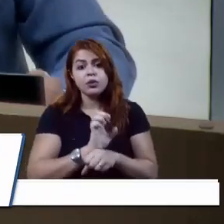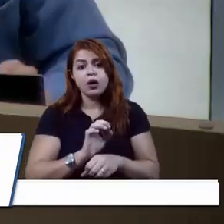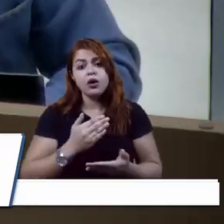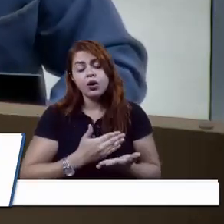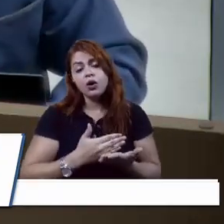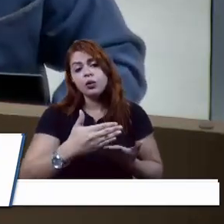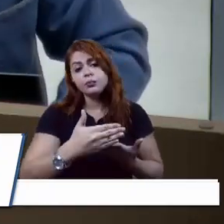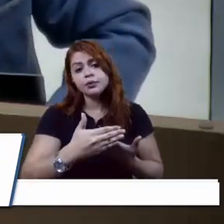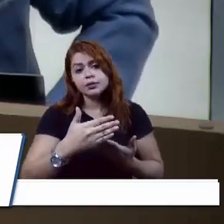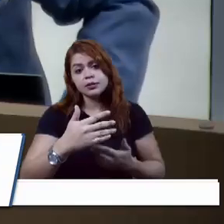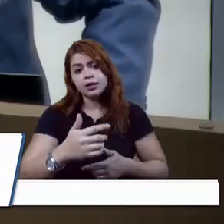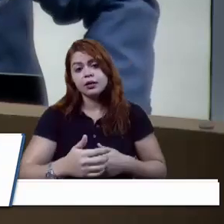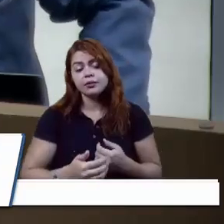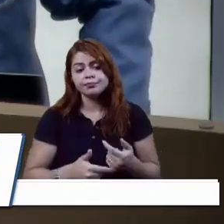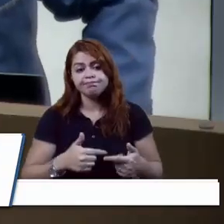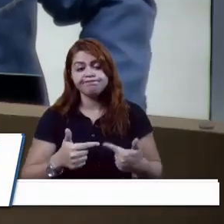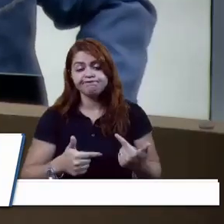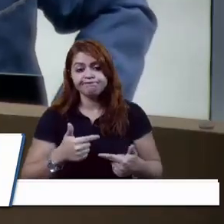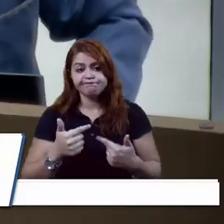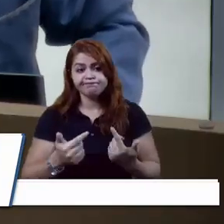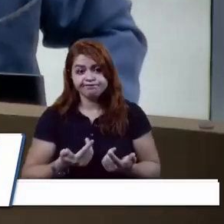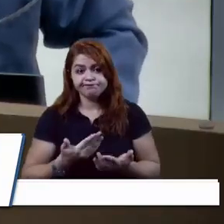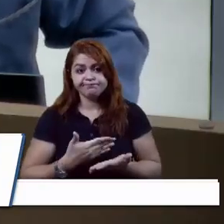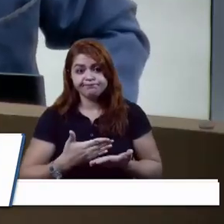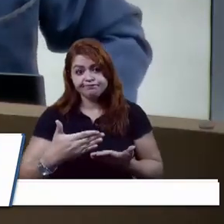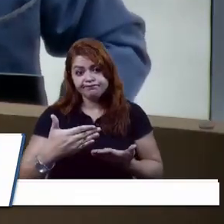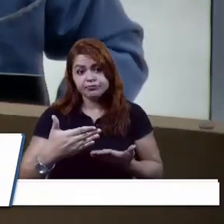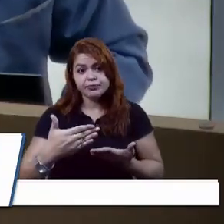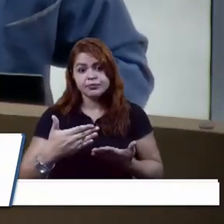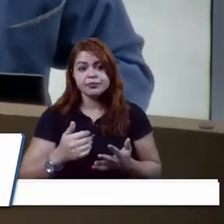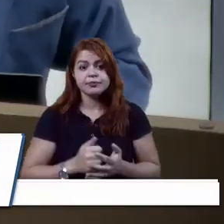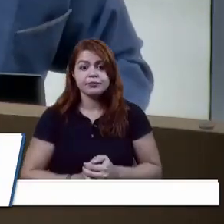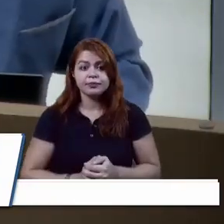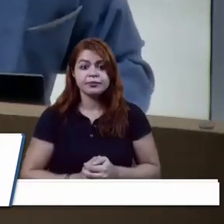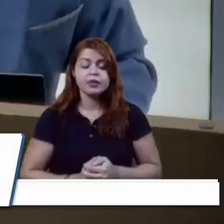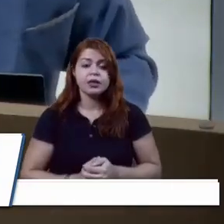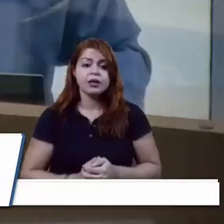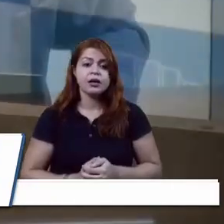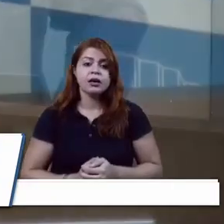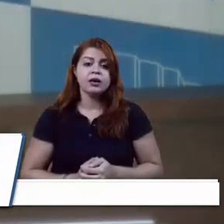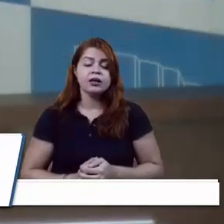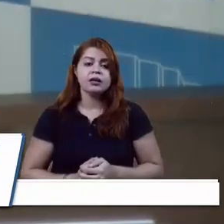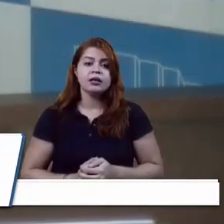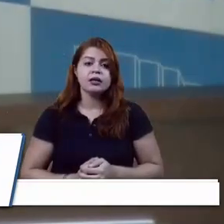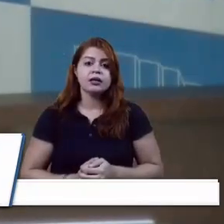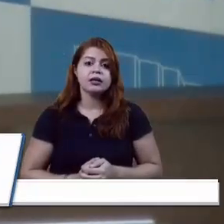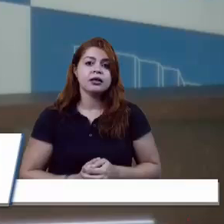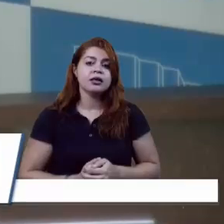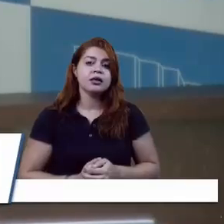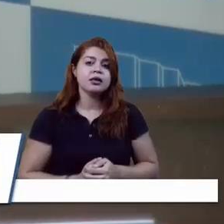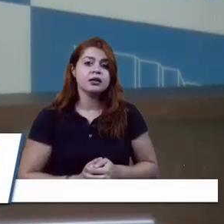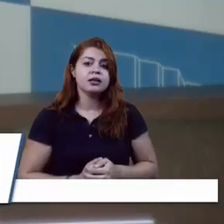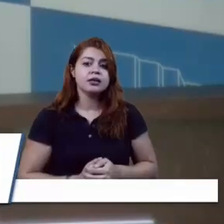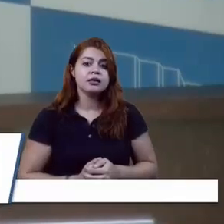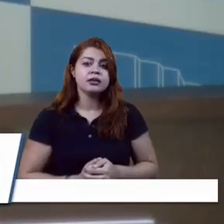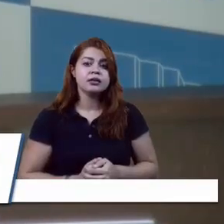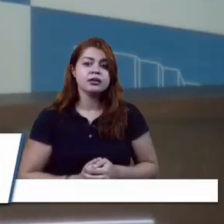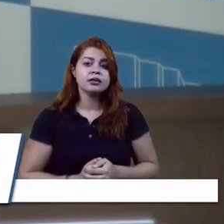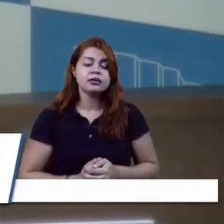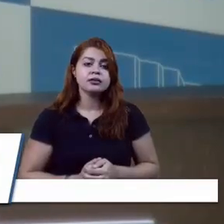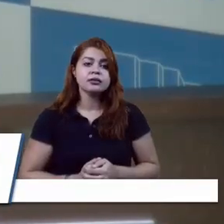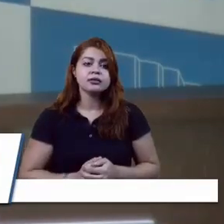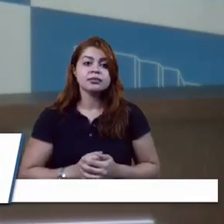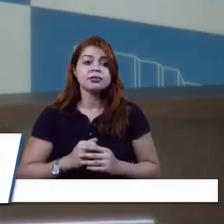Que nós precisamos de pôr aquilo para funcionar. Essa questão aí do IMA é uma questão, ao meu entender, é uma